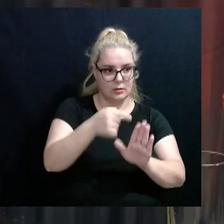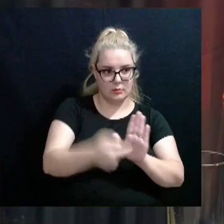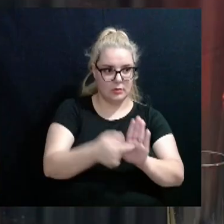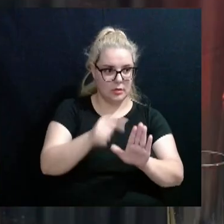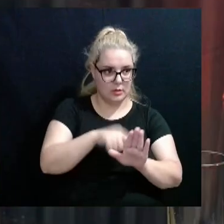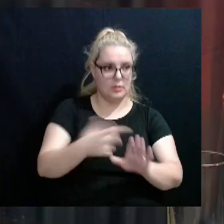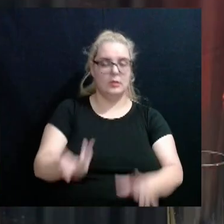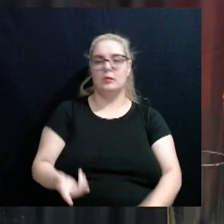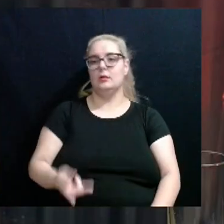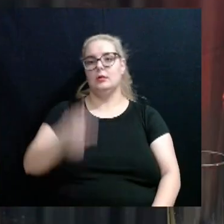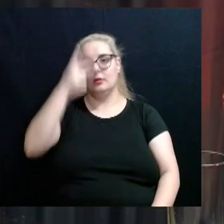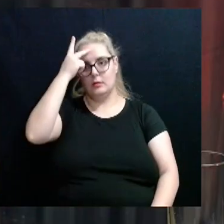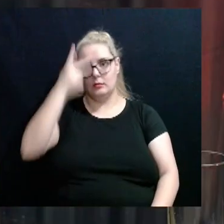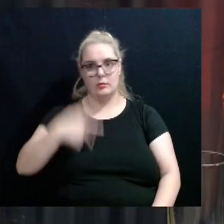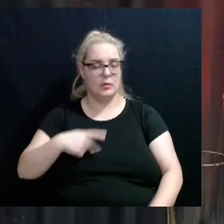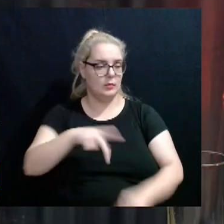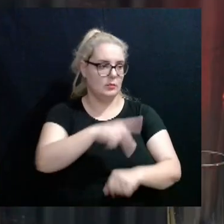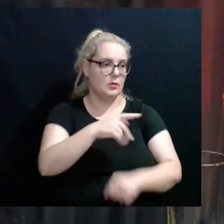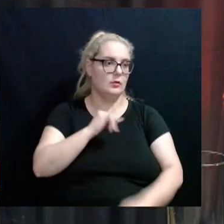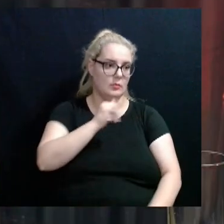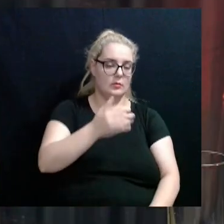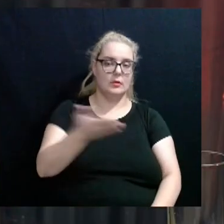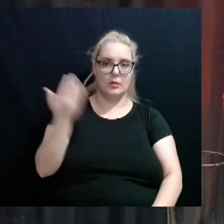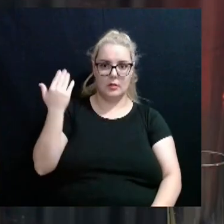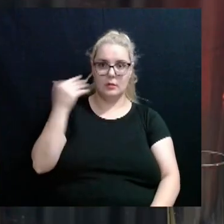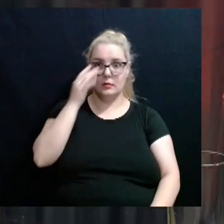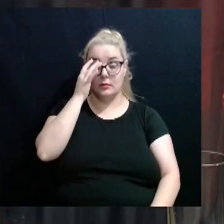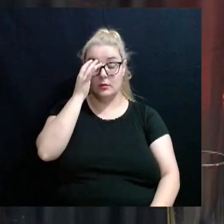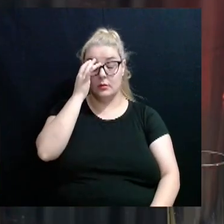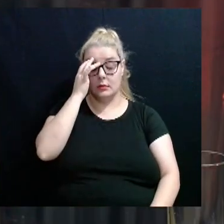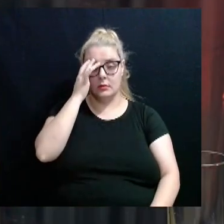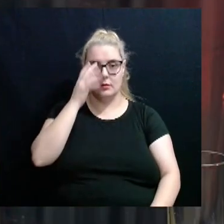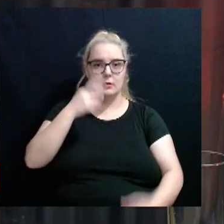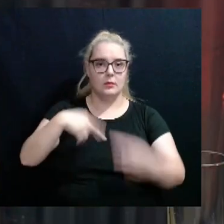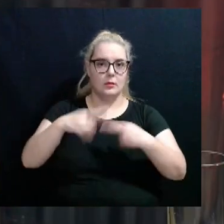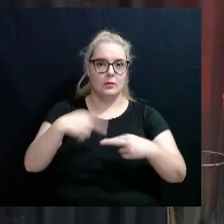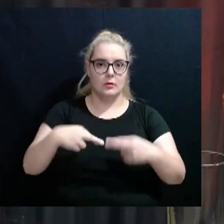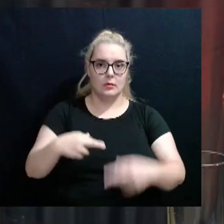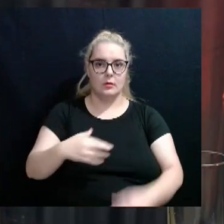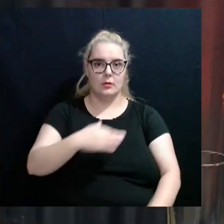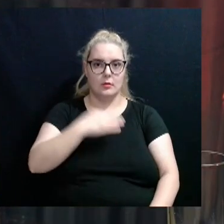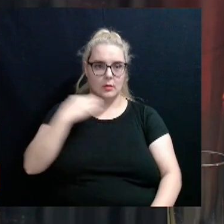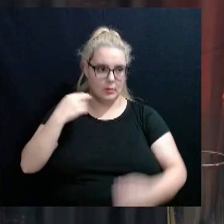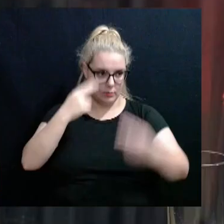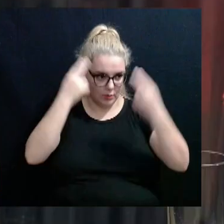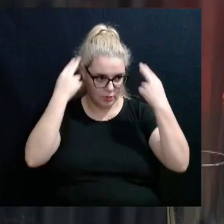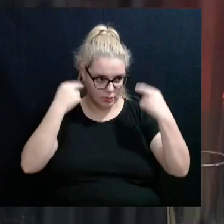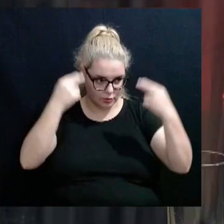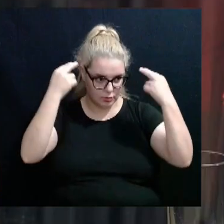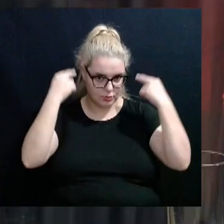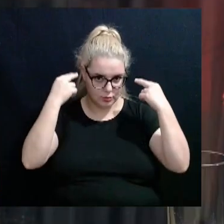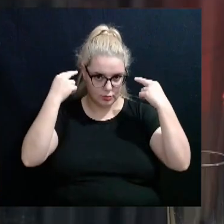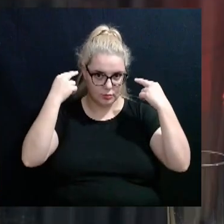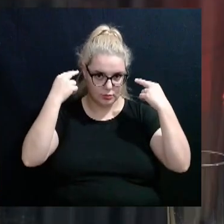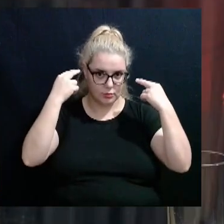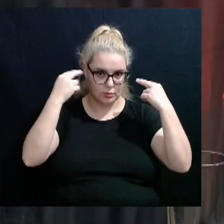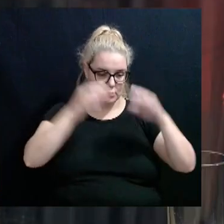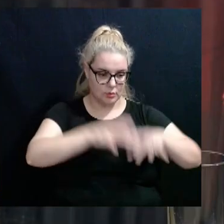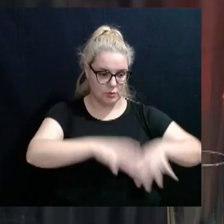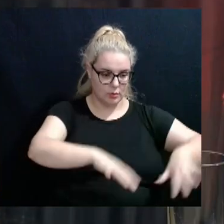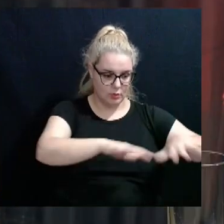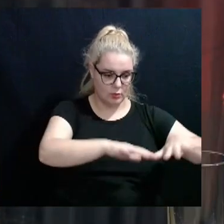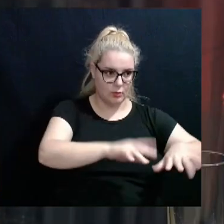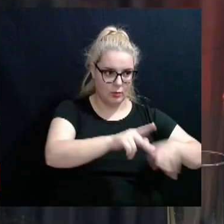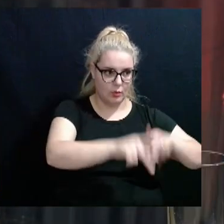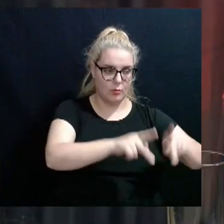pouco, a respeito da morte desse cordeiro Sim. entre os hebreus, né. Então você mata